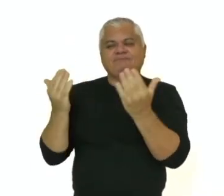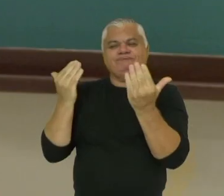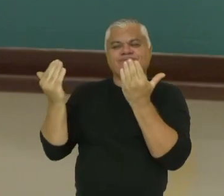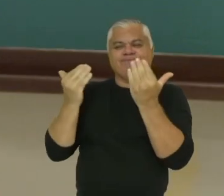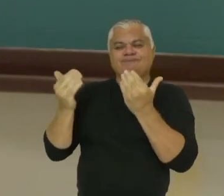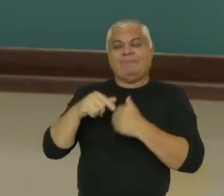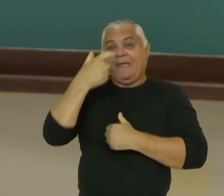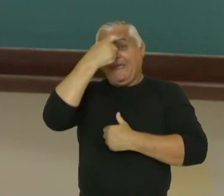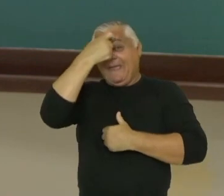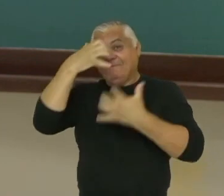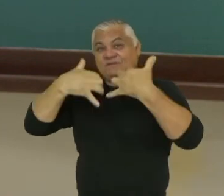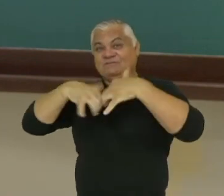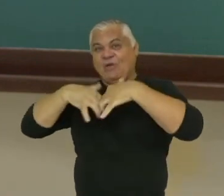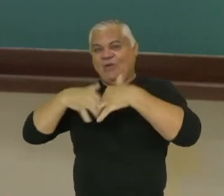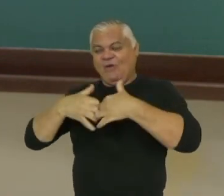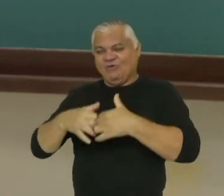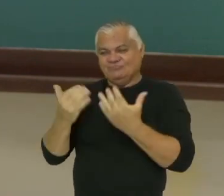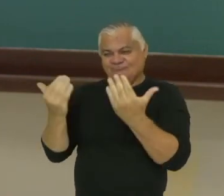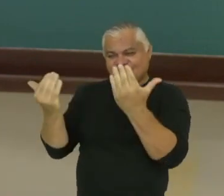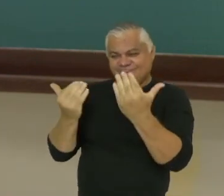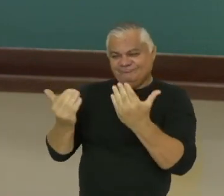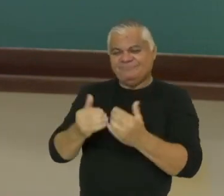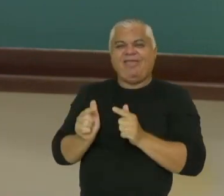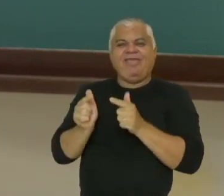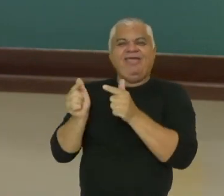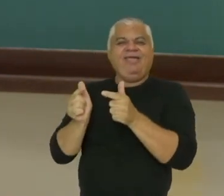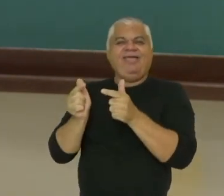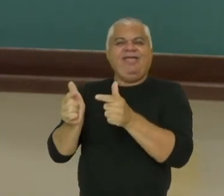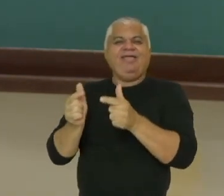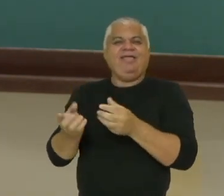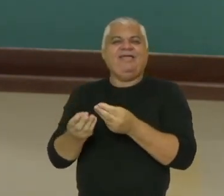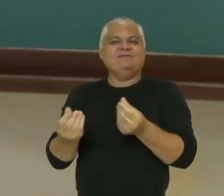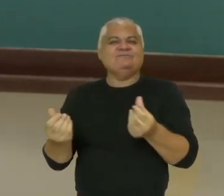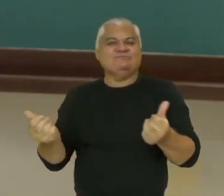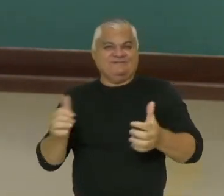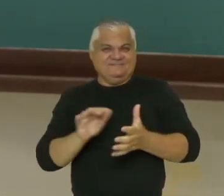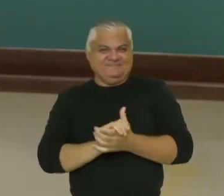por meio de ironia fina, corrosiva.